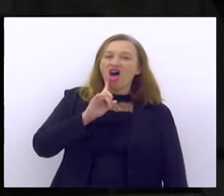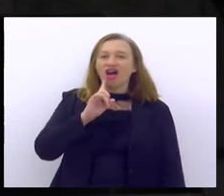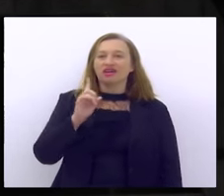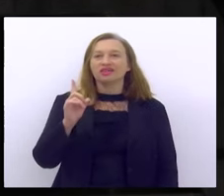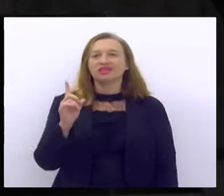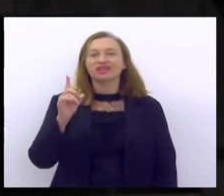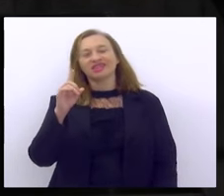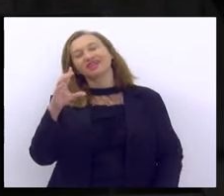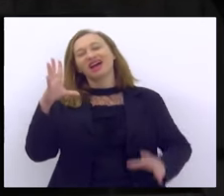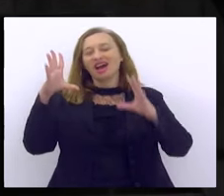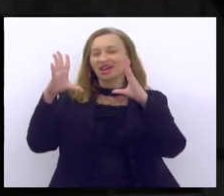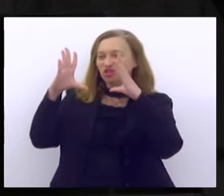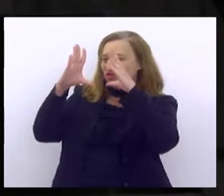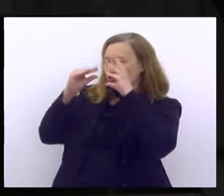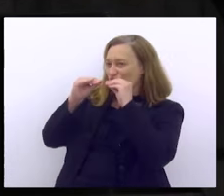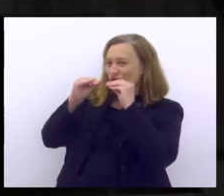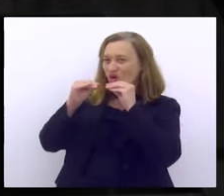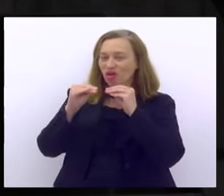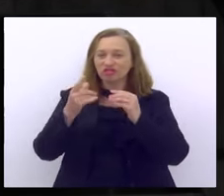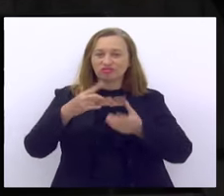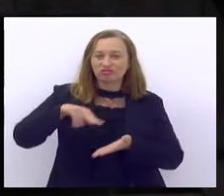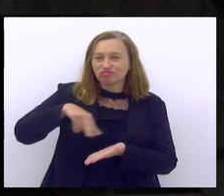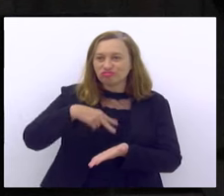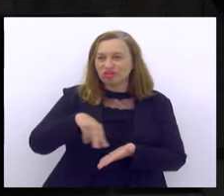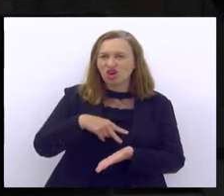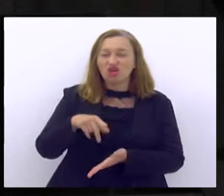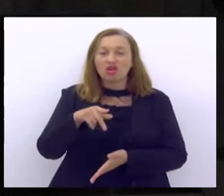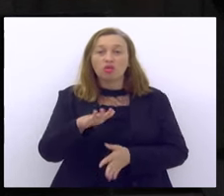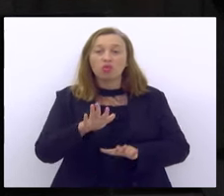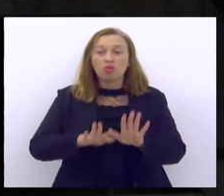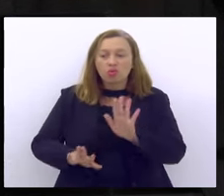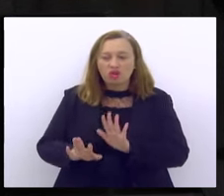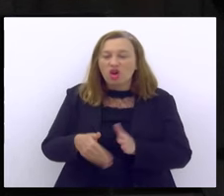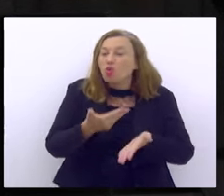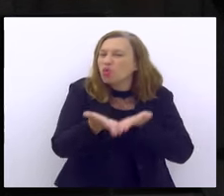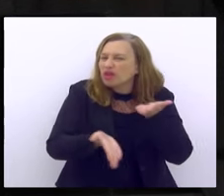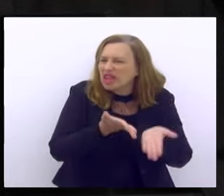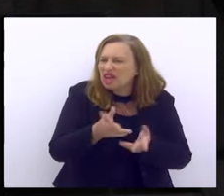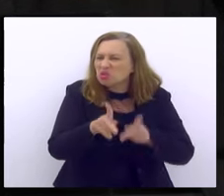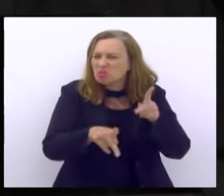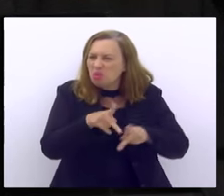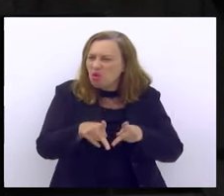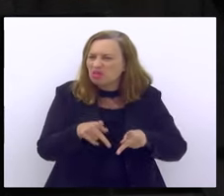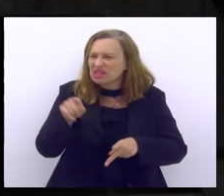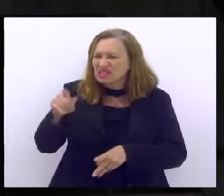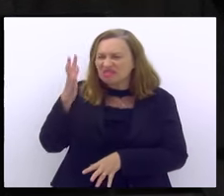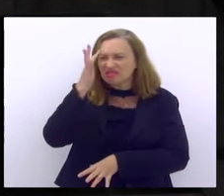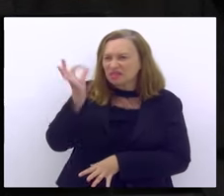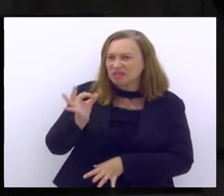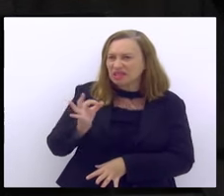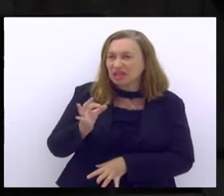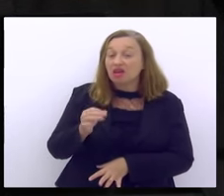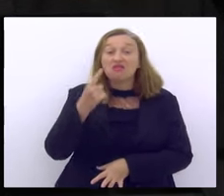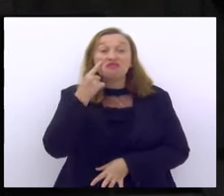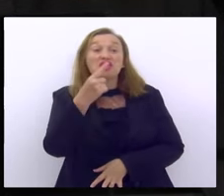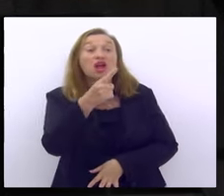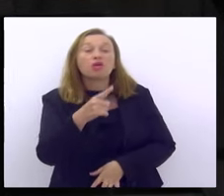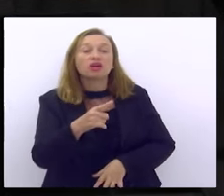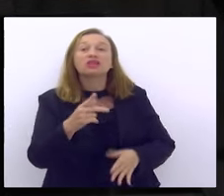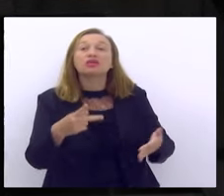muito. Mas cuidar do povo você não entende nada. Vá lá ver o que está acontecendo no Santos